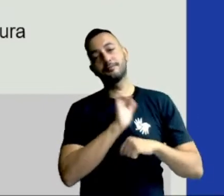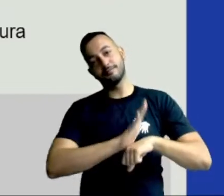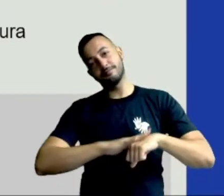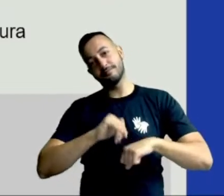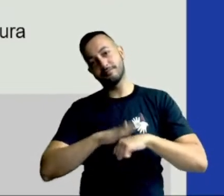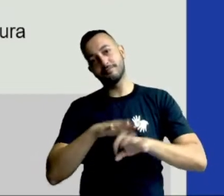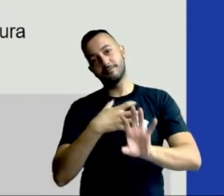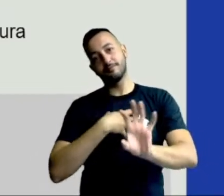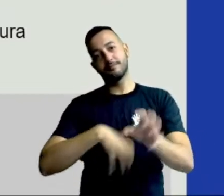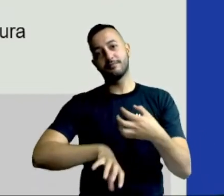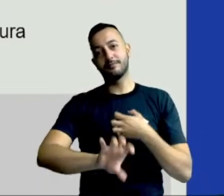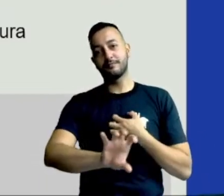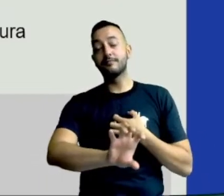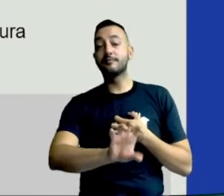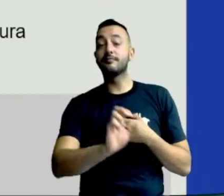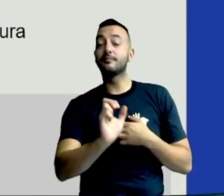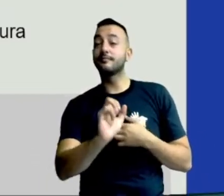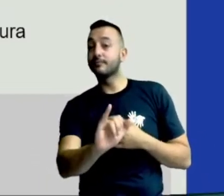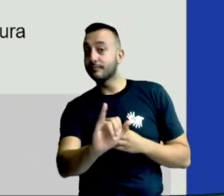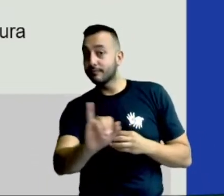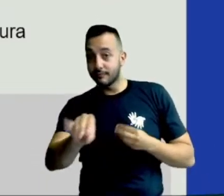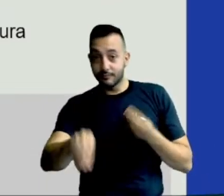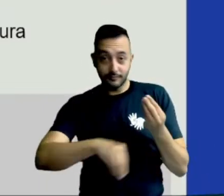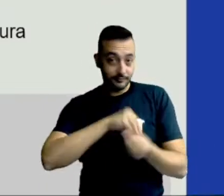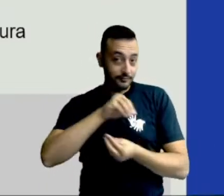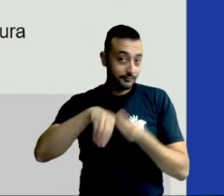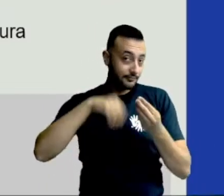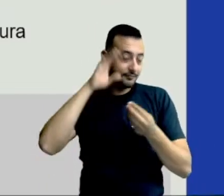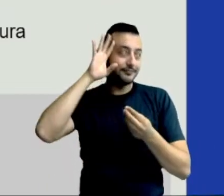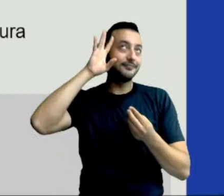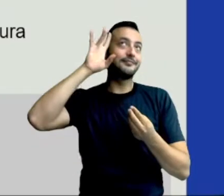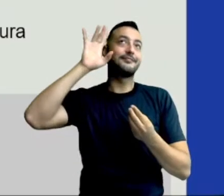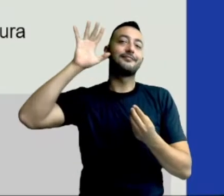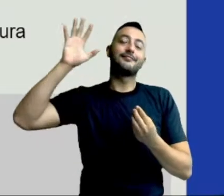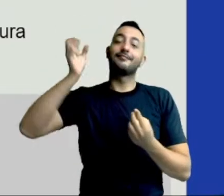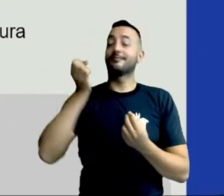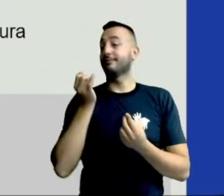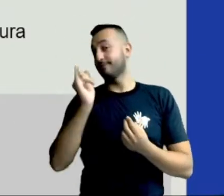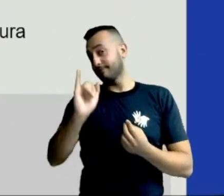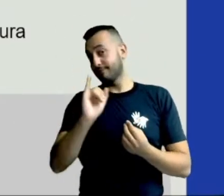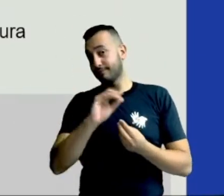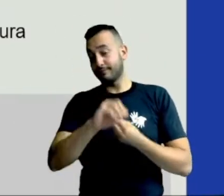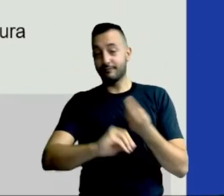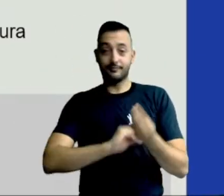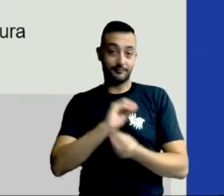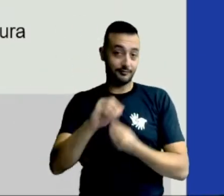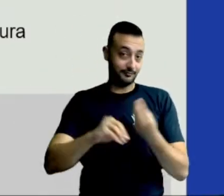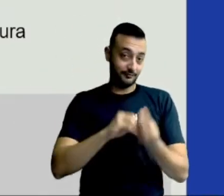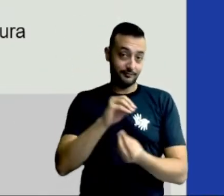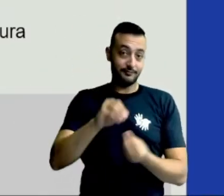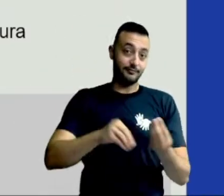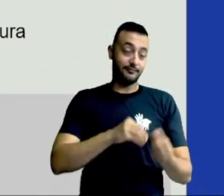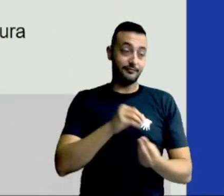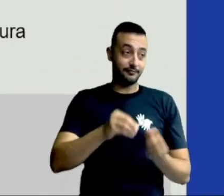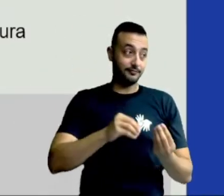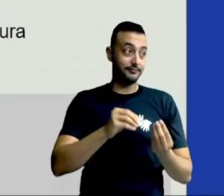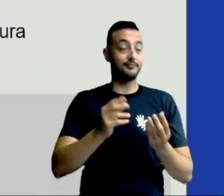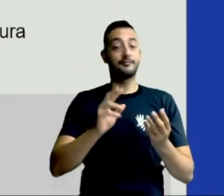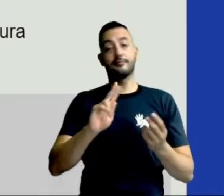carinho e empatia, juntando tudo nos pensamentos. Se a mistura